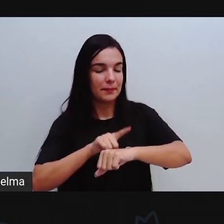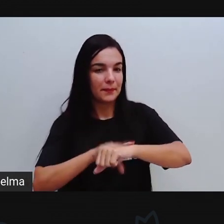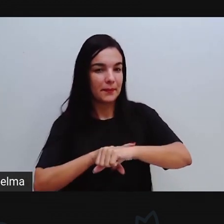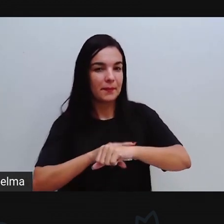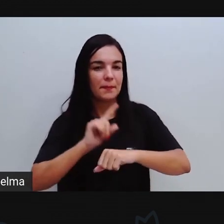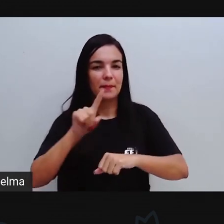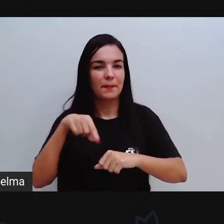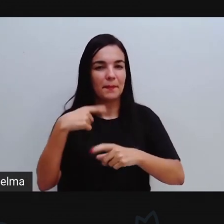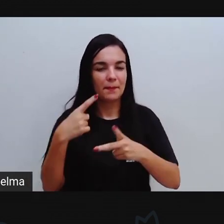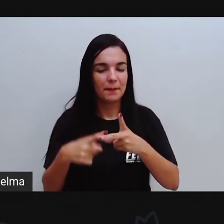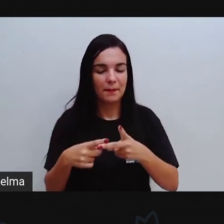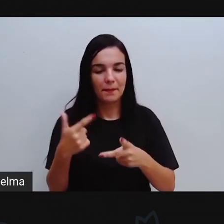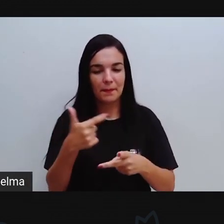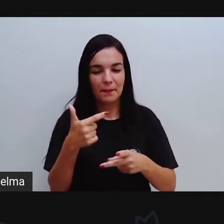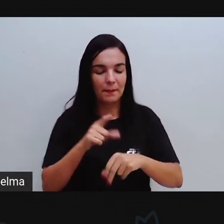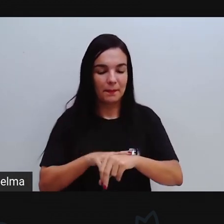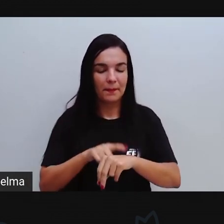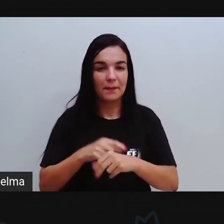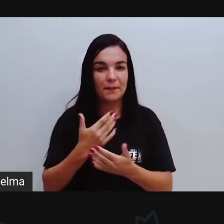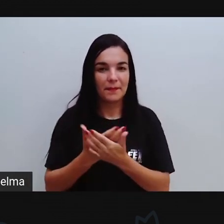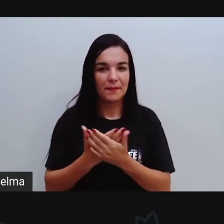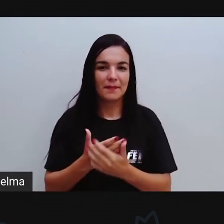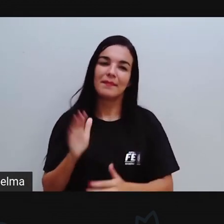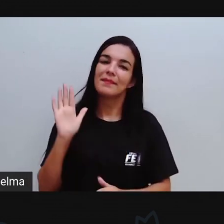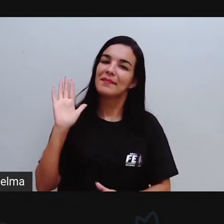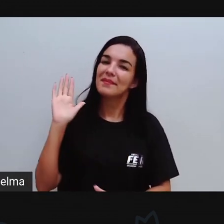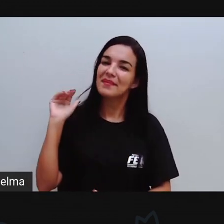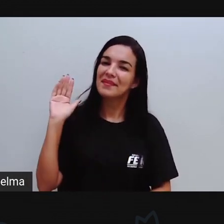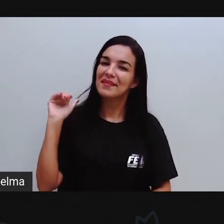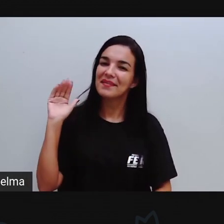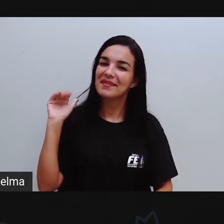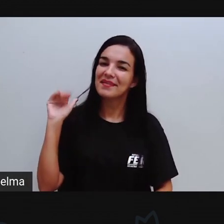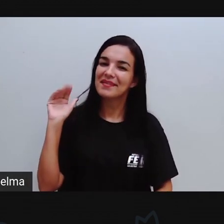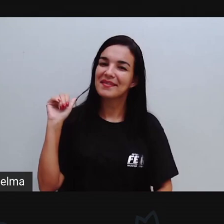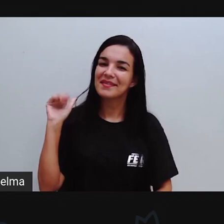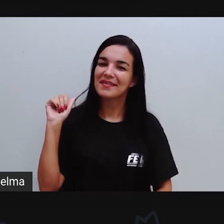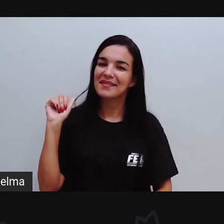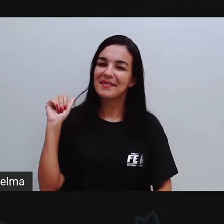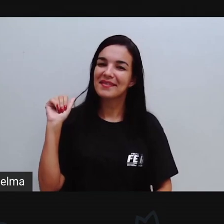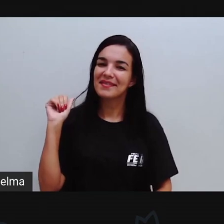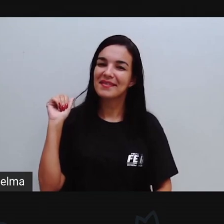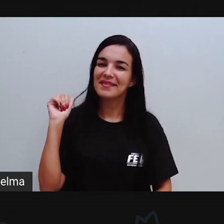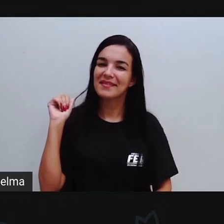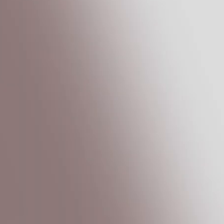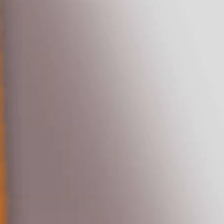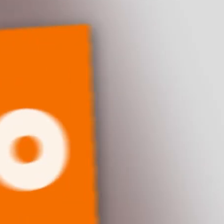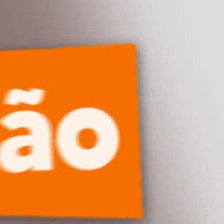pouquinho no nosso segundo momento de aula. Tá certo? Tchau, tchau!